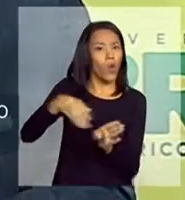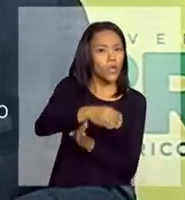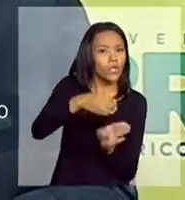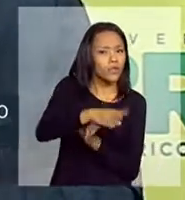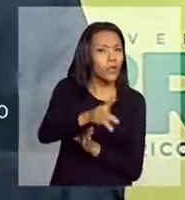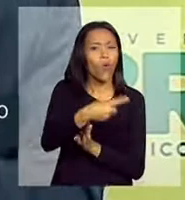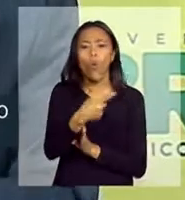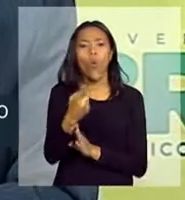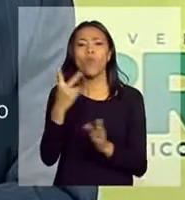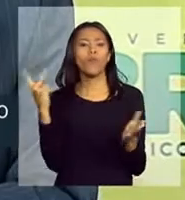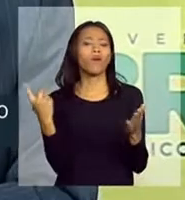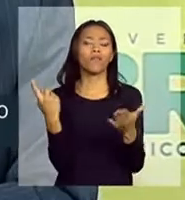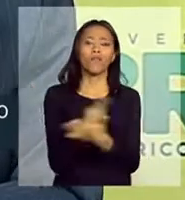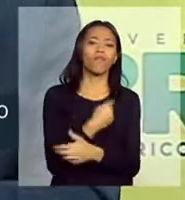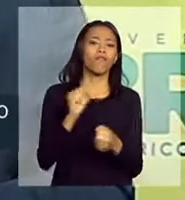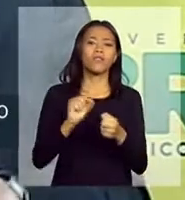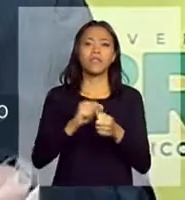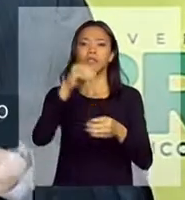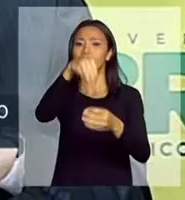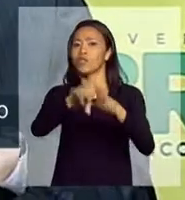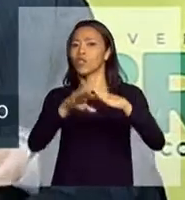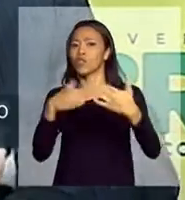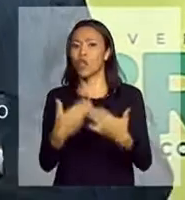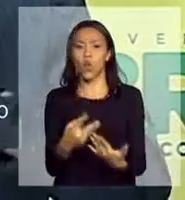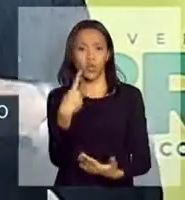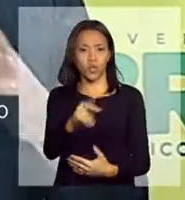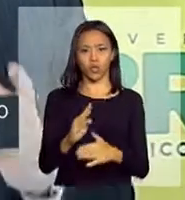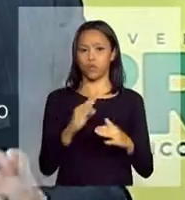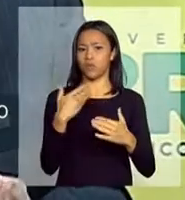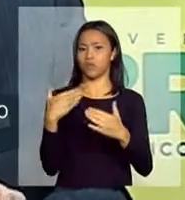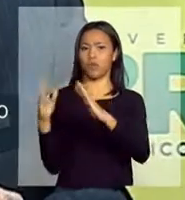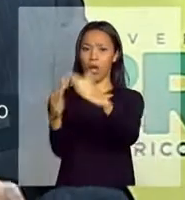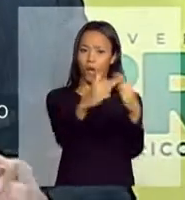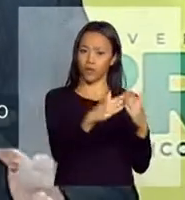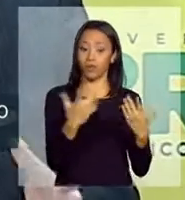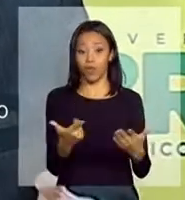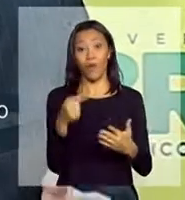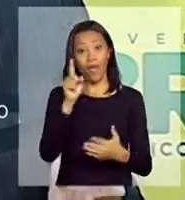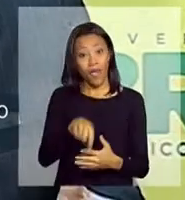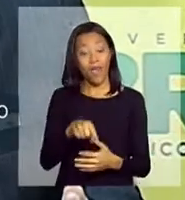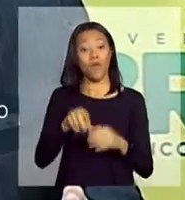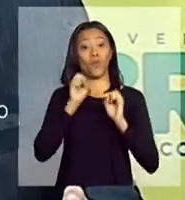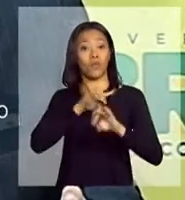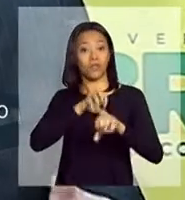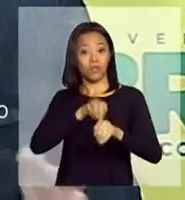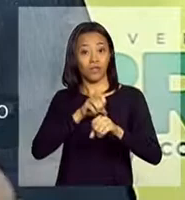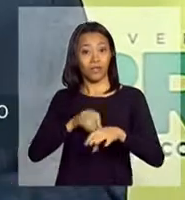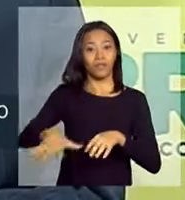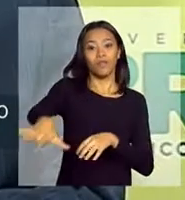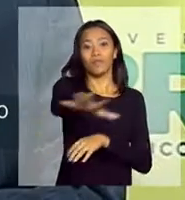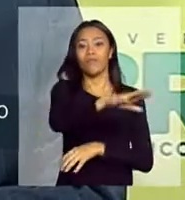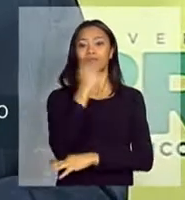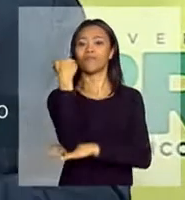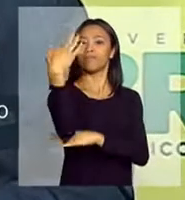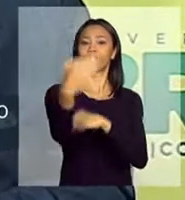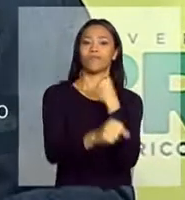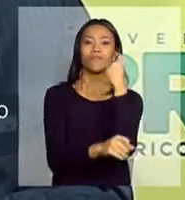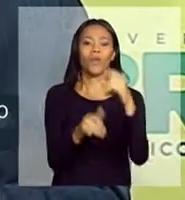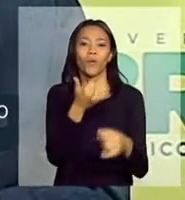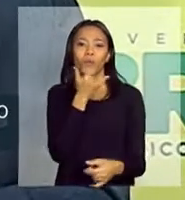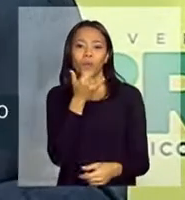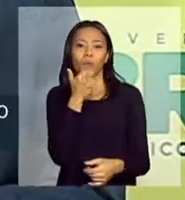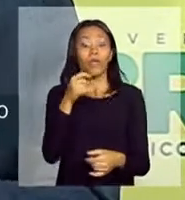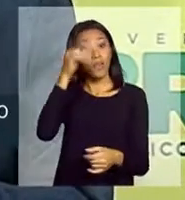providências seja na escola seja na sua casa então além de um trabalho educação ambiental é o trabalho de prevenção da vida de